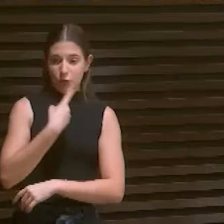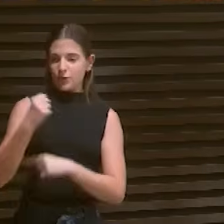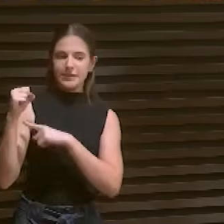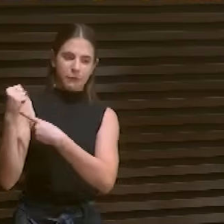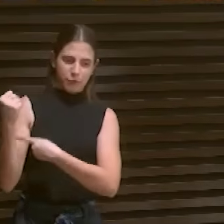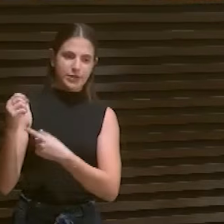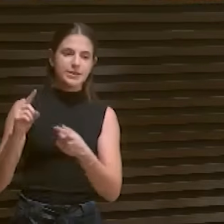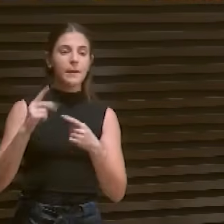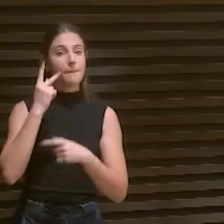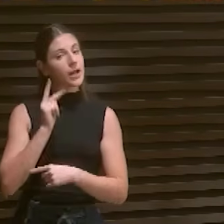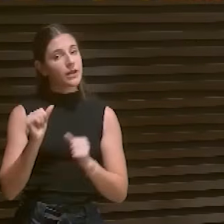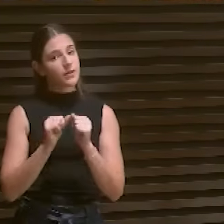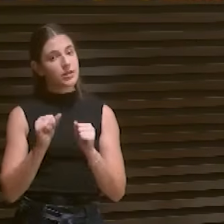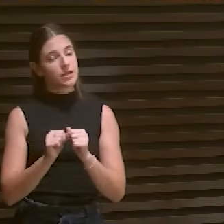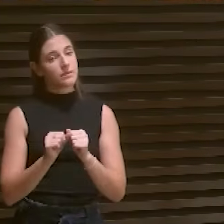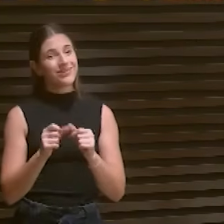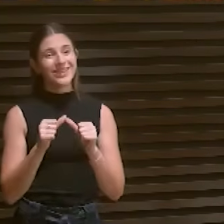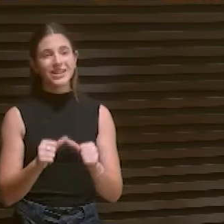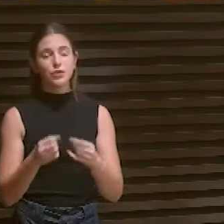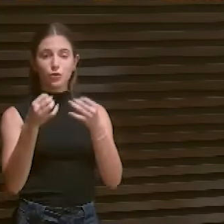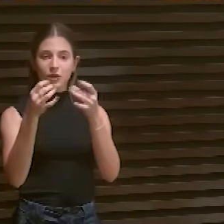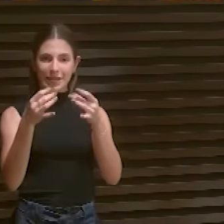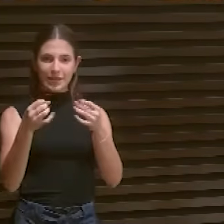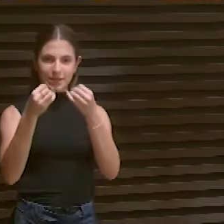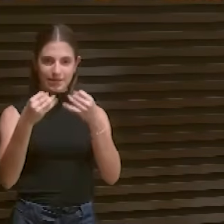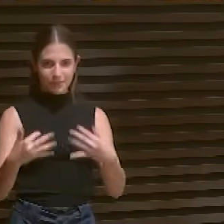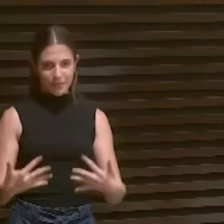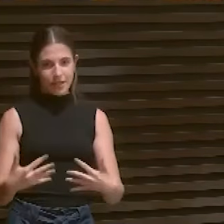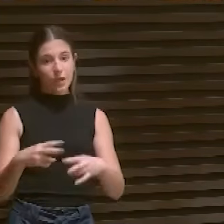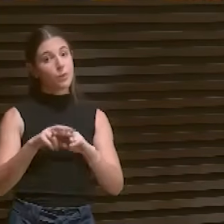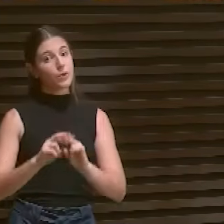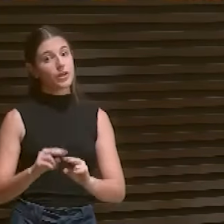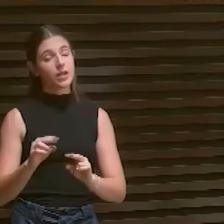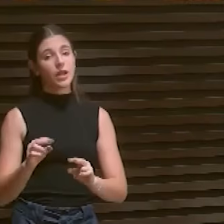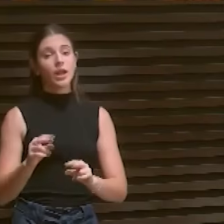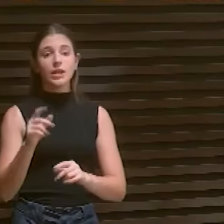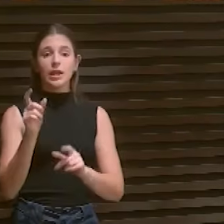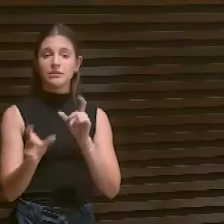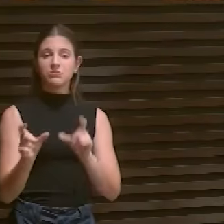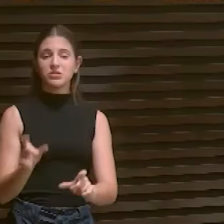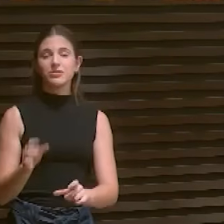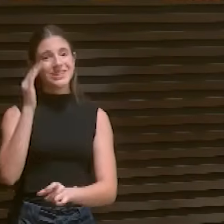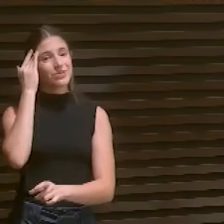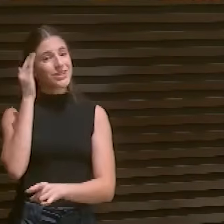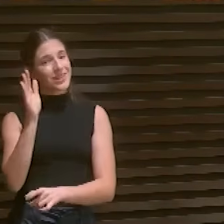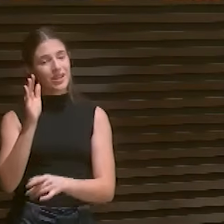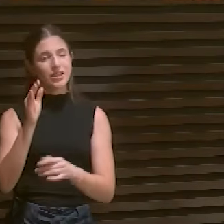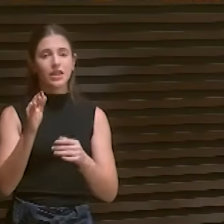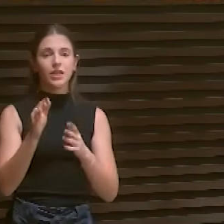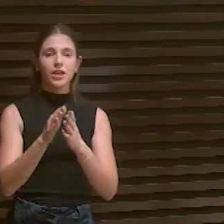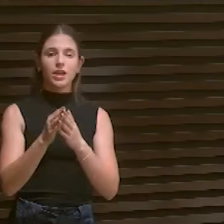para tal. Isso explica o porquê de muitas vezes as pessoas não compreenderem as coisas de Deus ou a